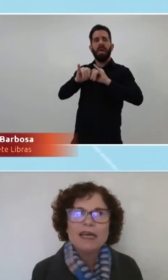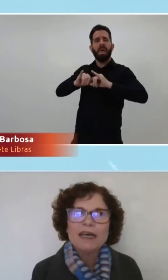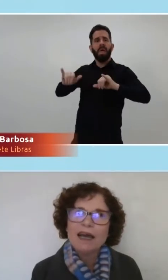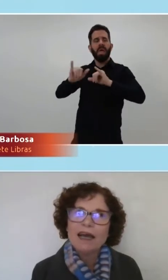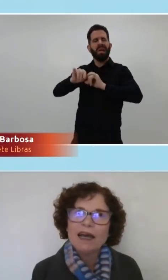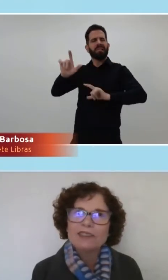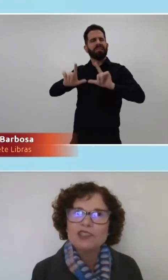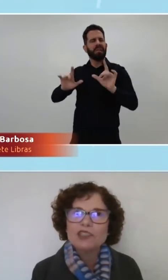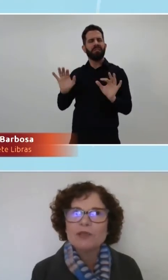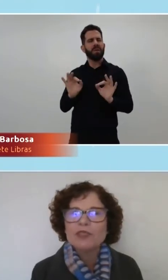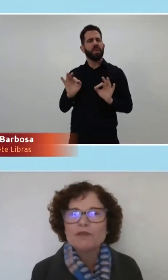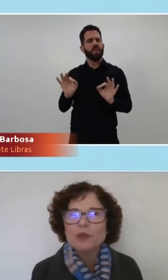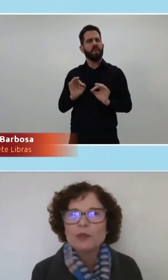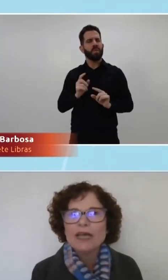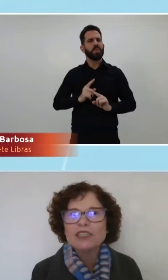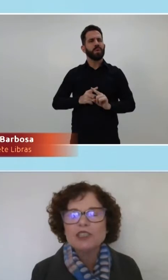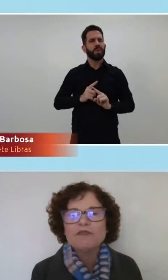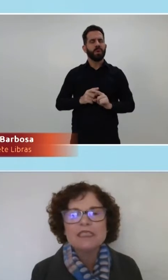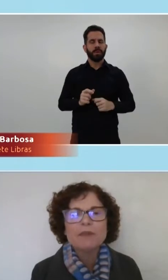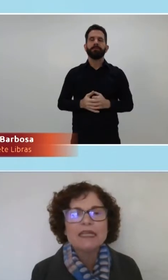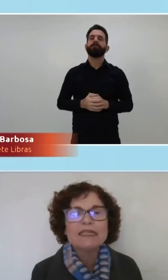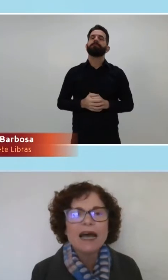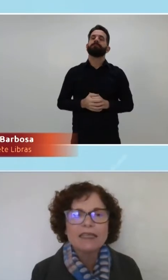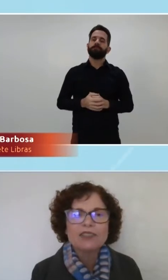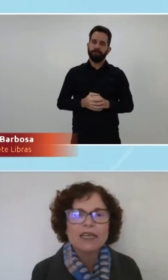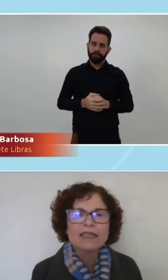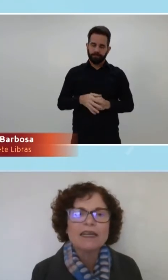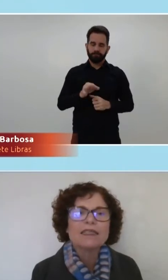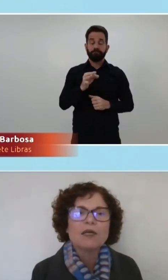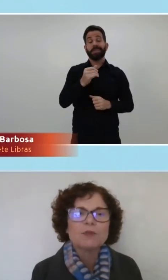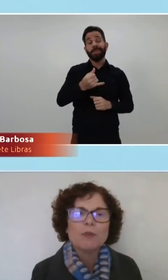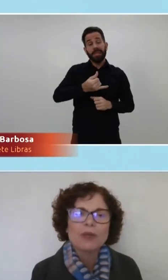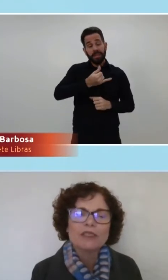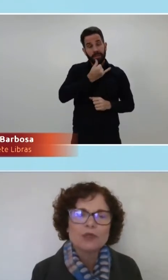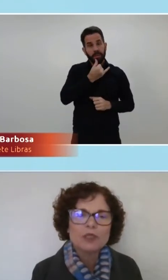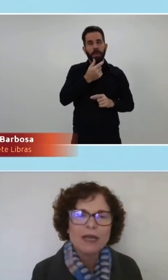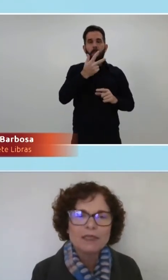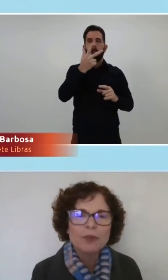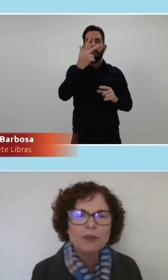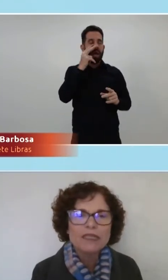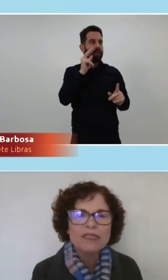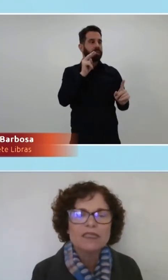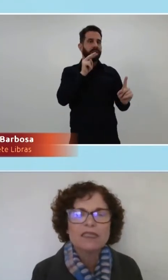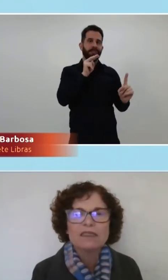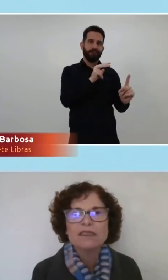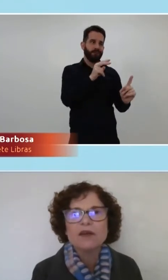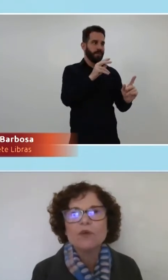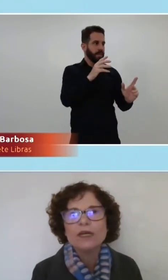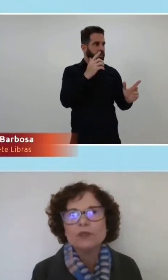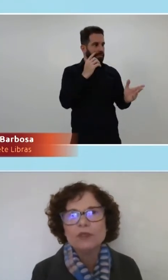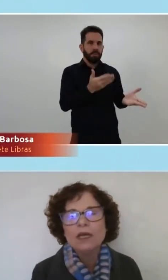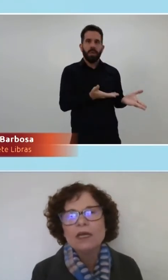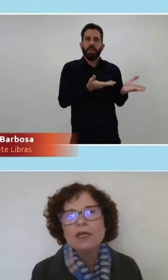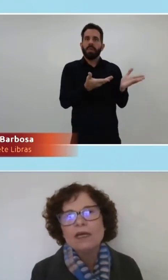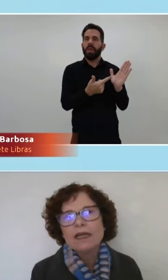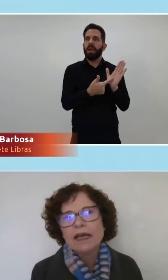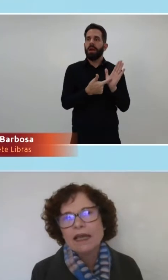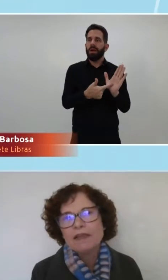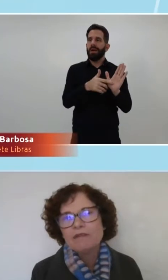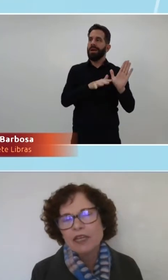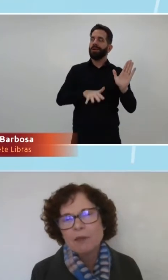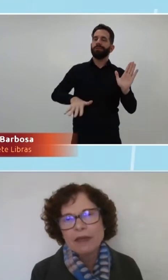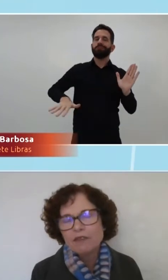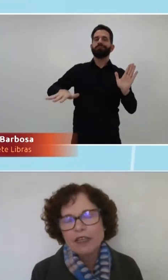Infelizmente, né, a gente tem uma dificuldade de visibilidade, né, das populações mais empobrecidas. Então, quando,